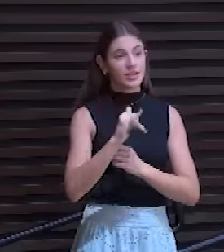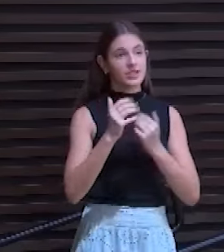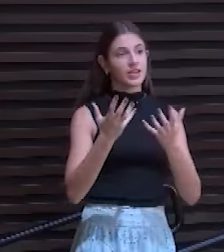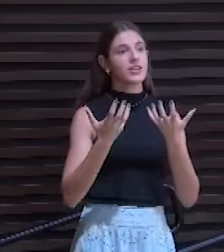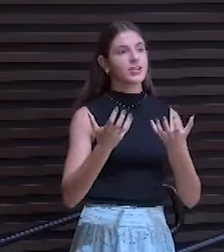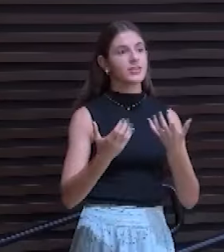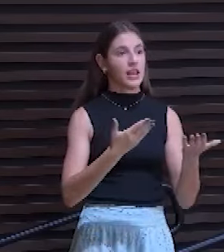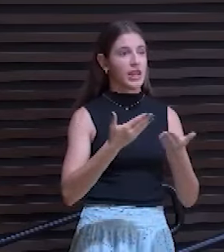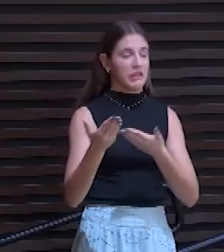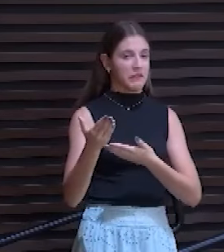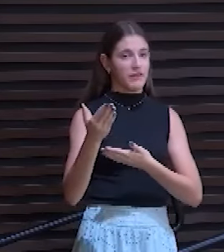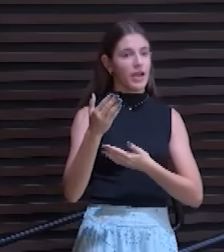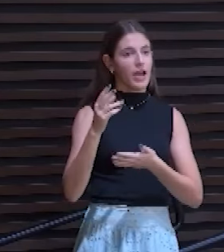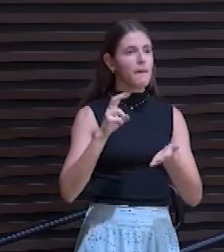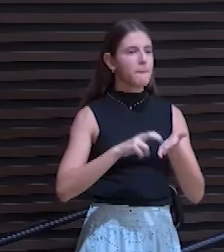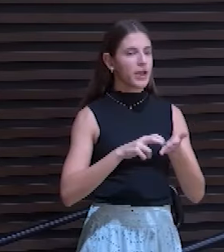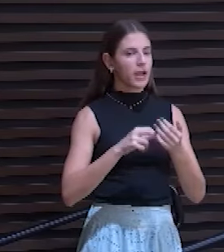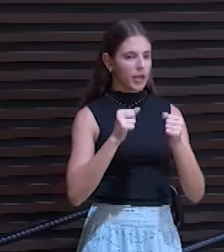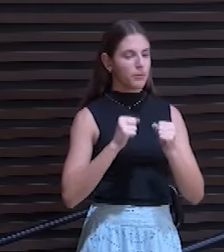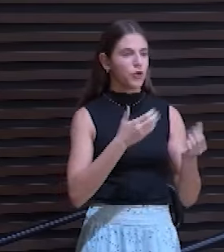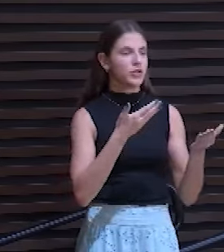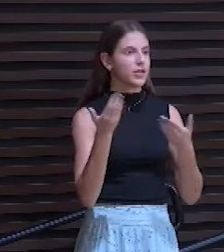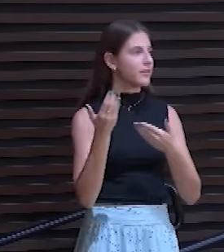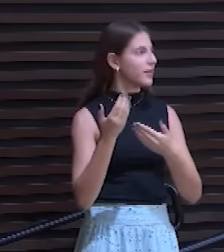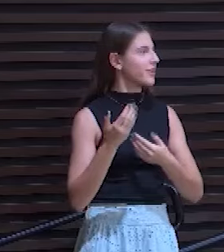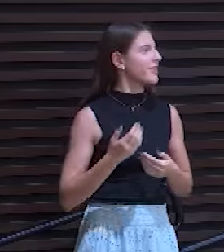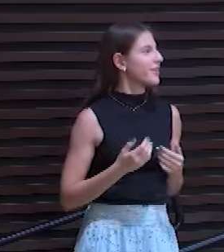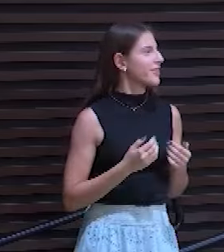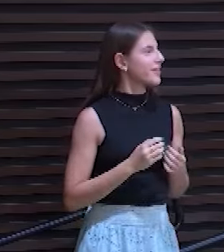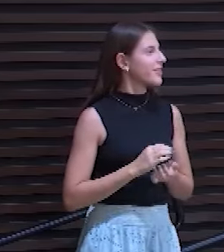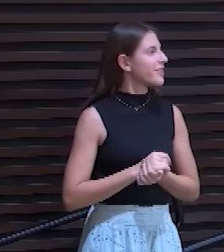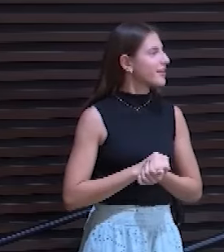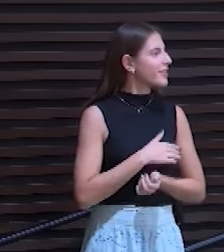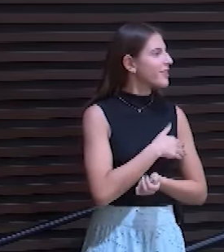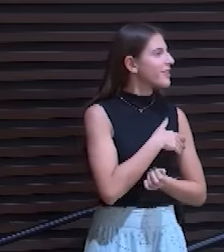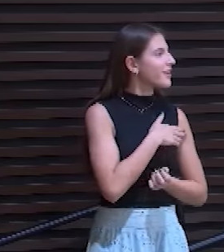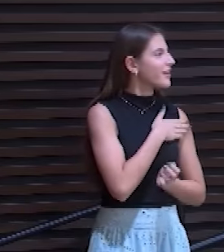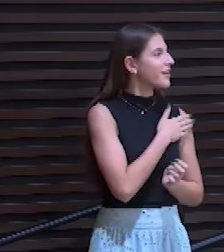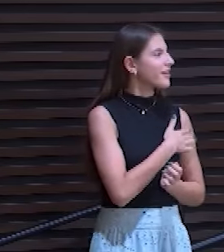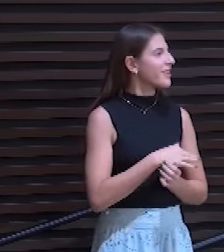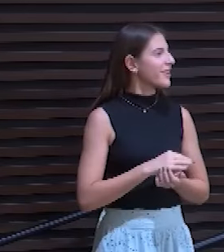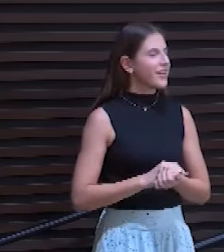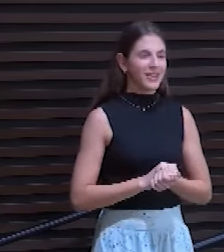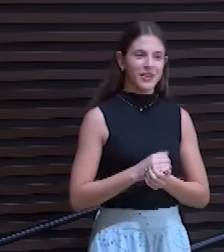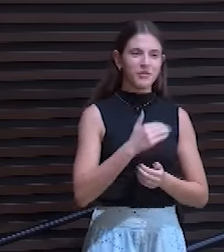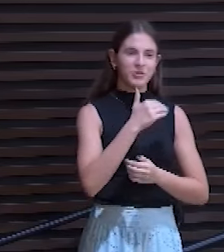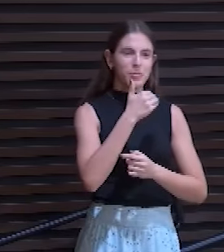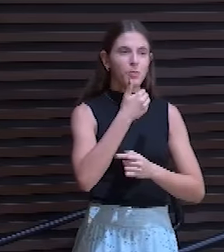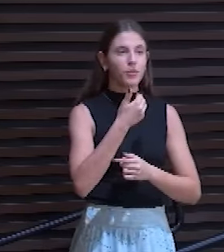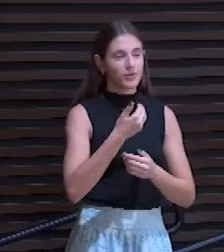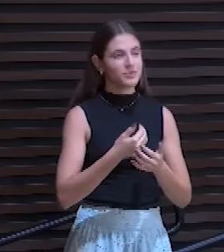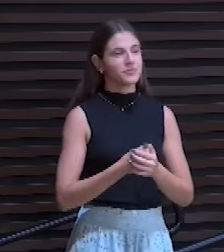ele pode levar? Aí eu fiquei ali, meu pai, pergunta de pastor fazer?